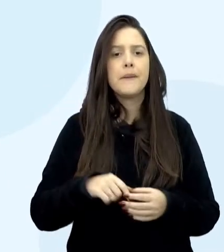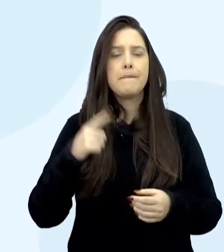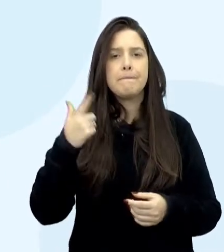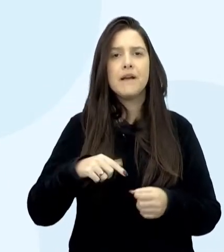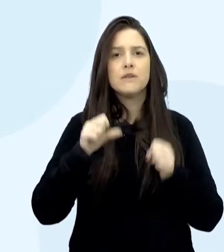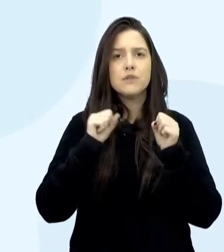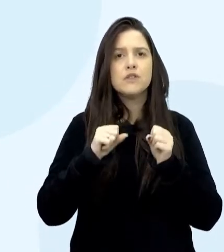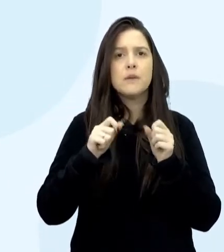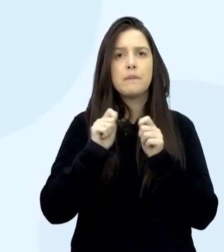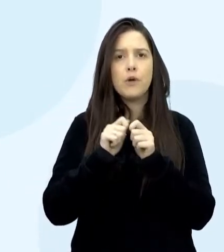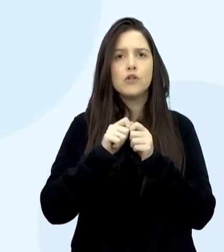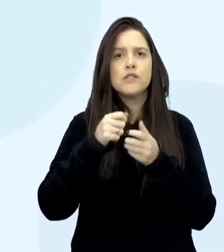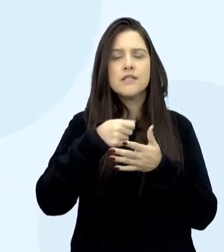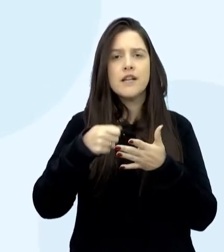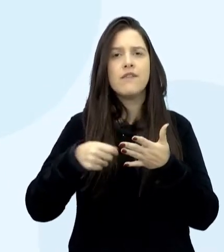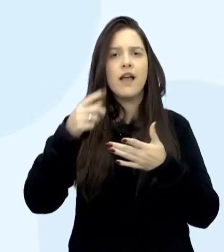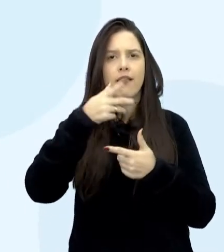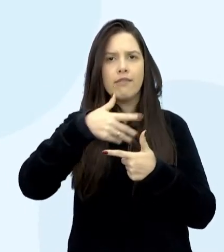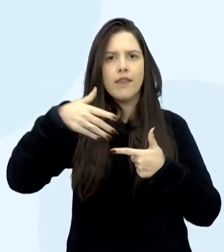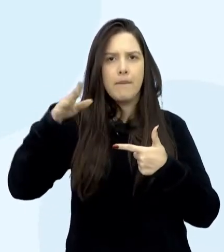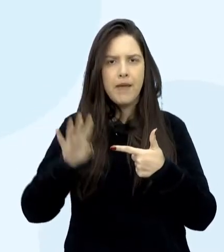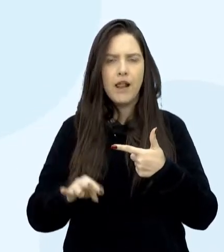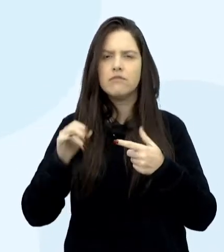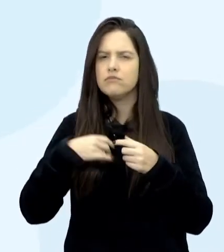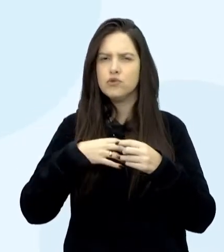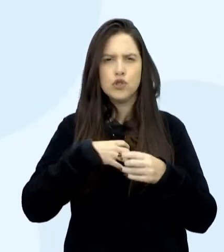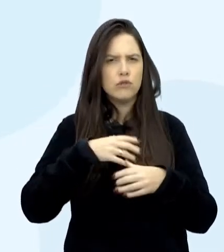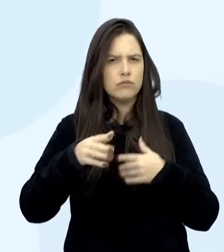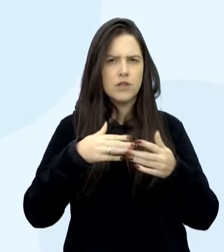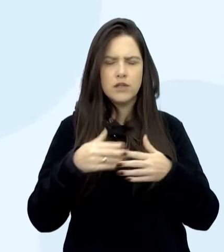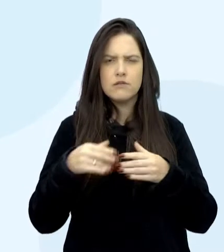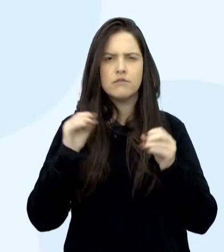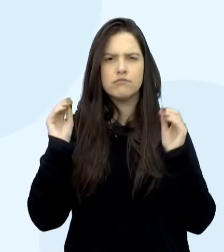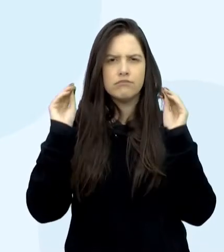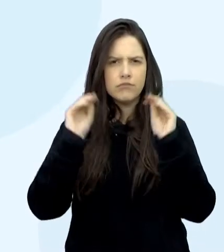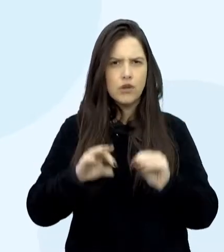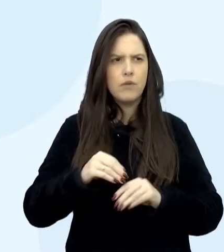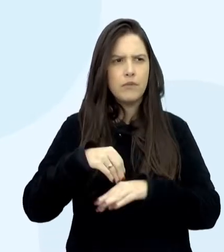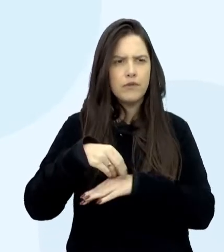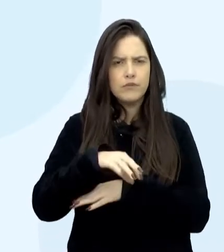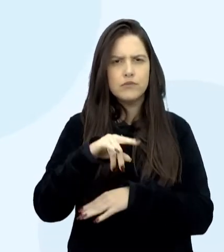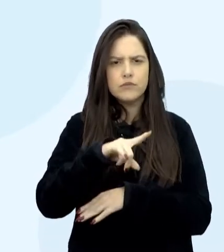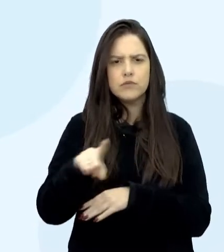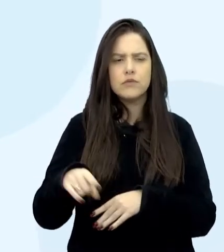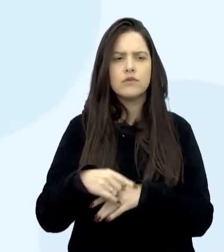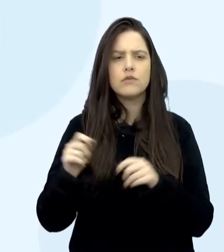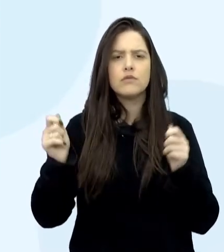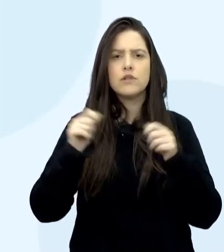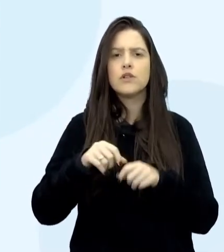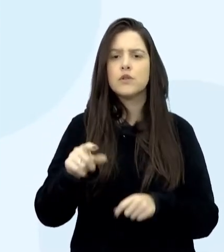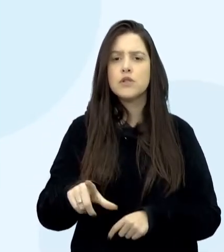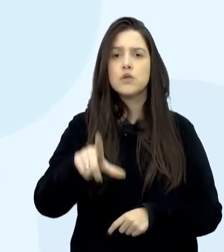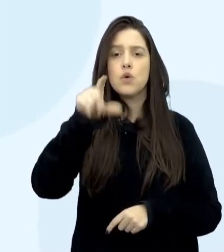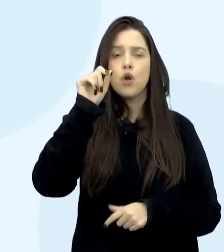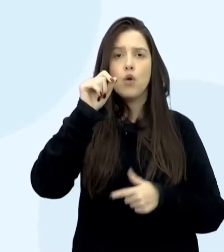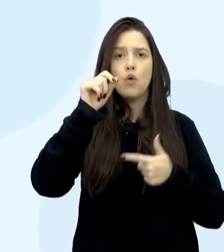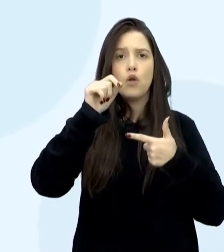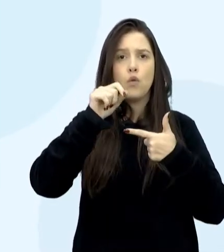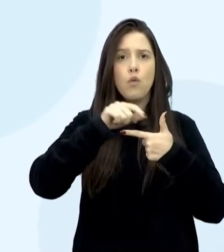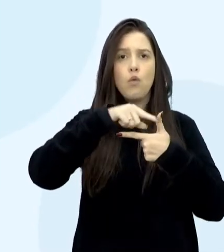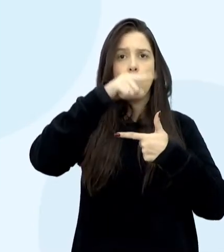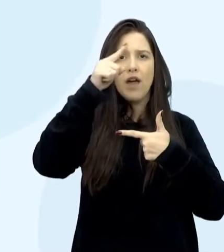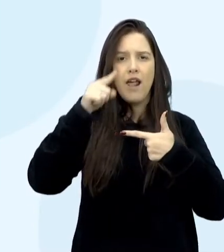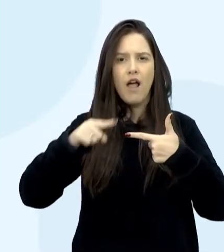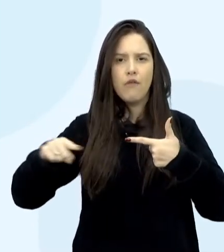podem escrever a tabela desse jeito, seleciona, se der tempo eu vou fazer com vocês, seleciona e escolha um gráfico. Eu escolhi